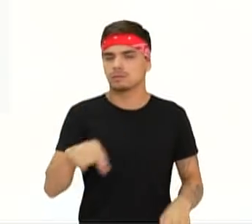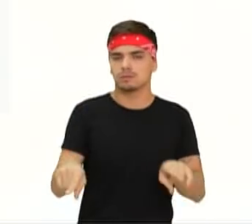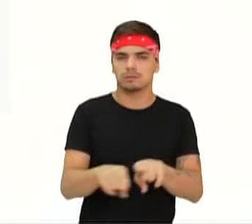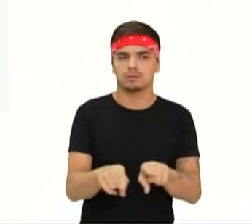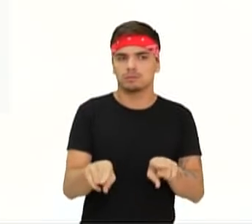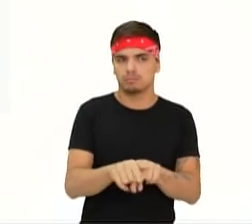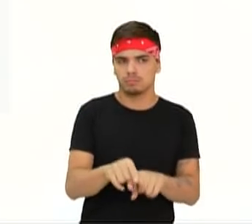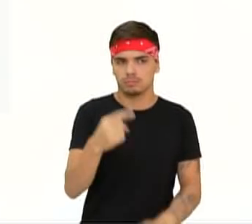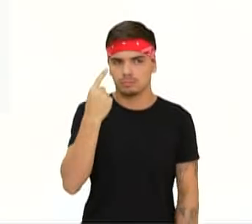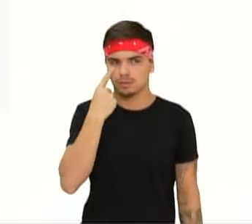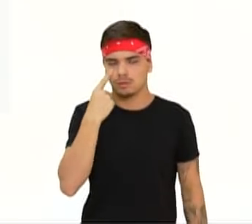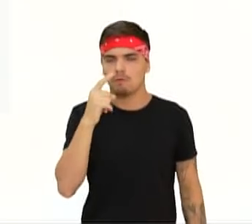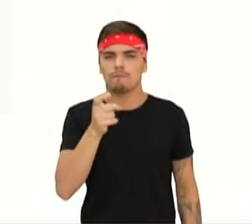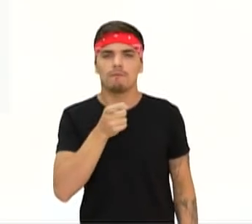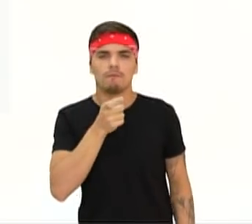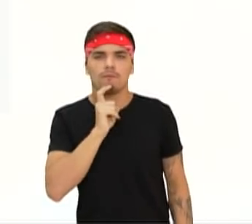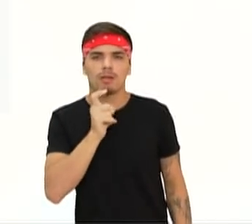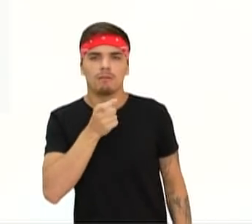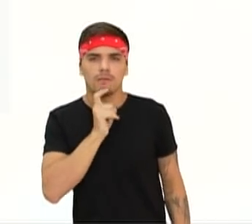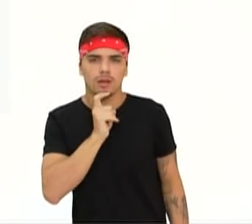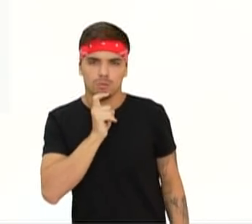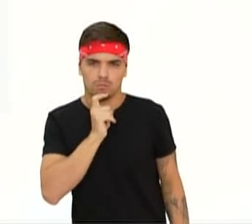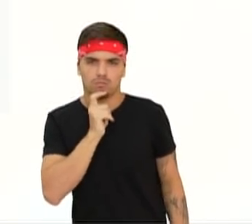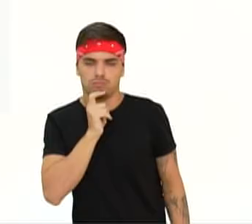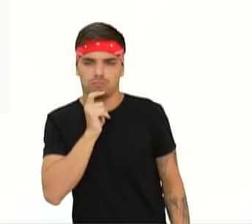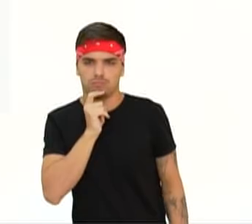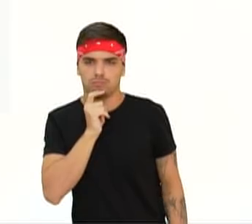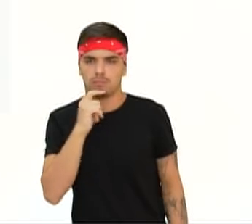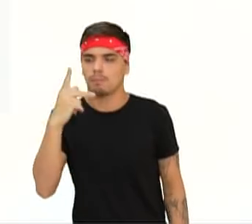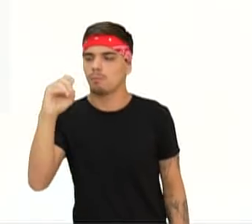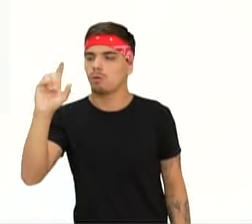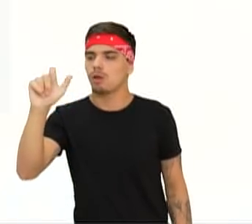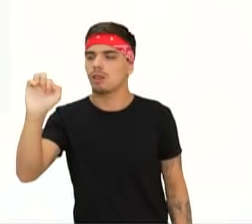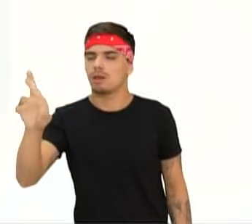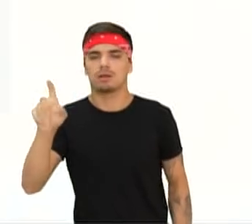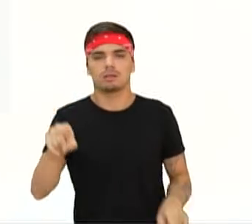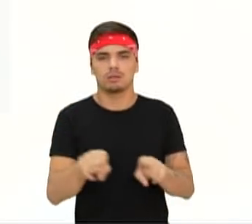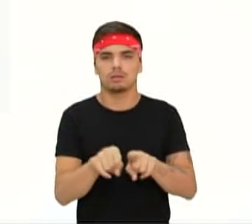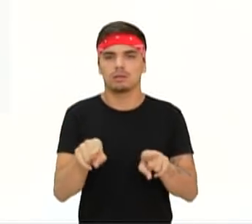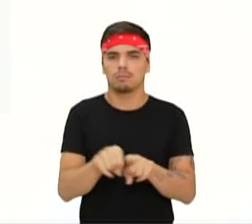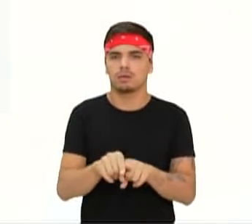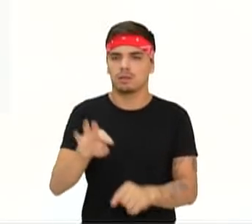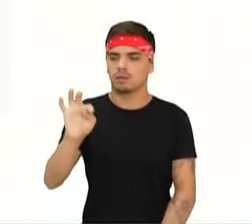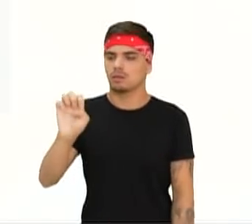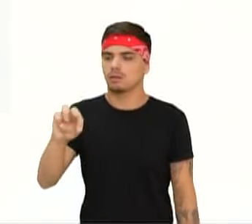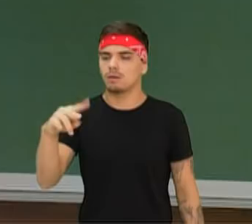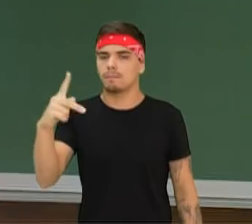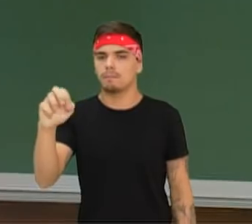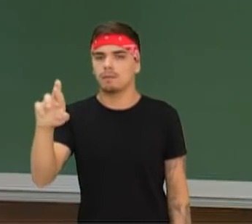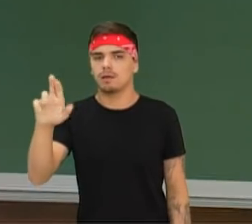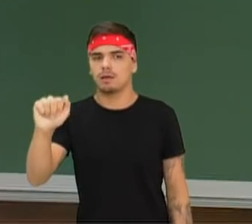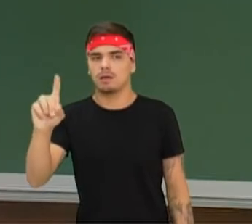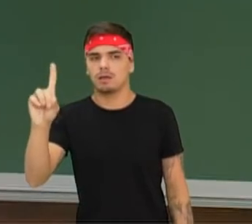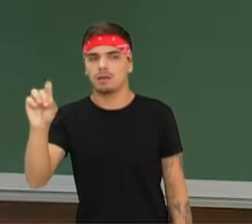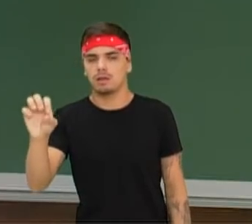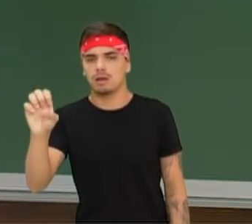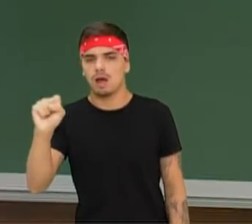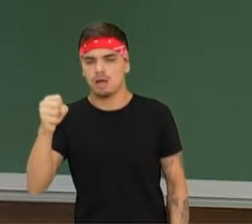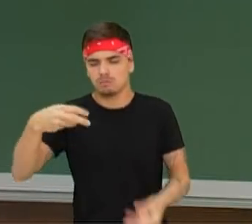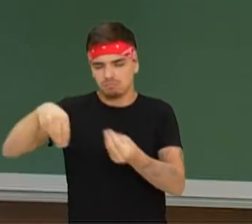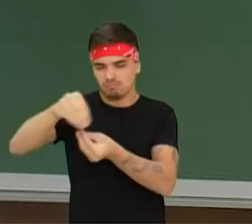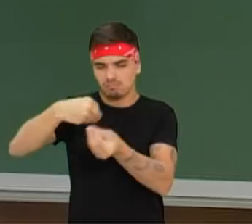temos os climas frios, né, polar, nós vamos ter os climas temperados nessas regiões aqui.